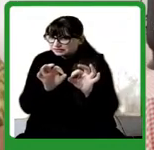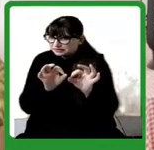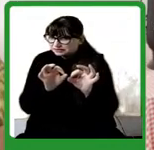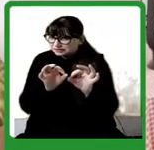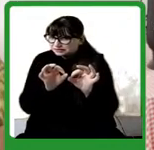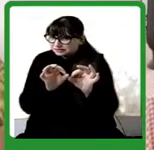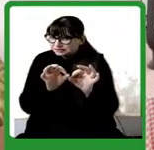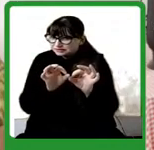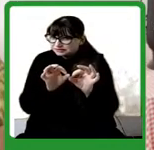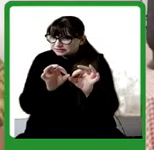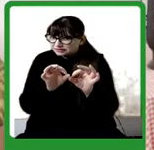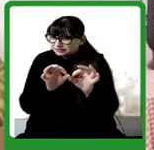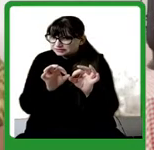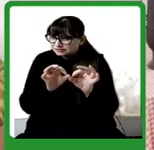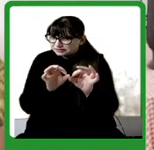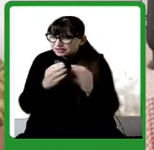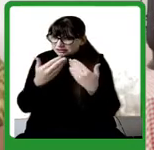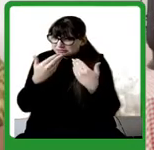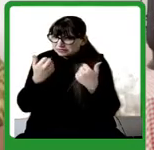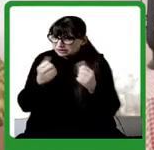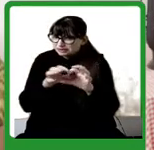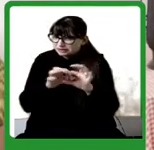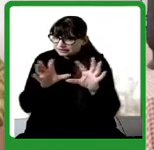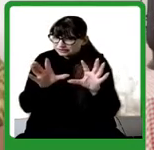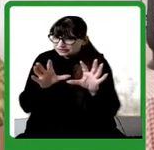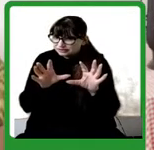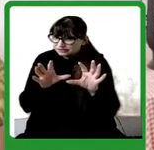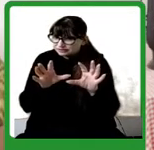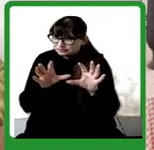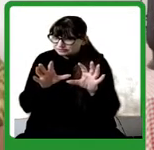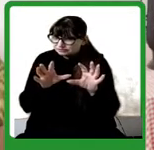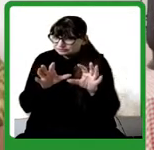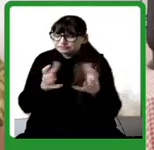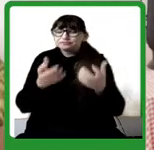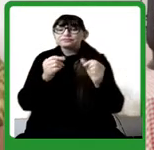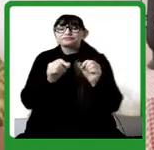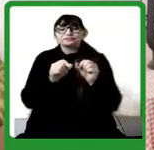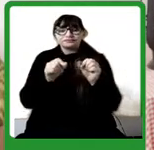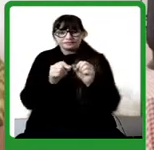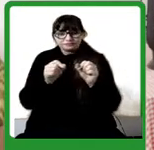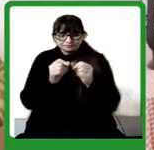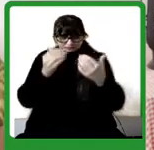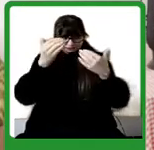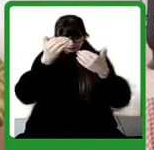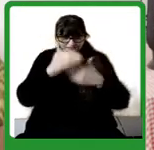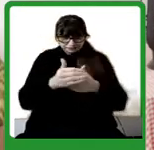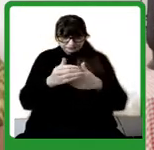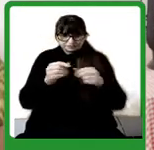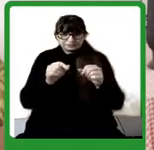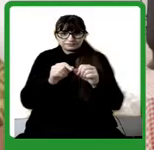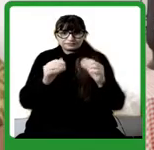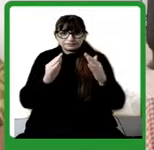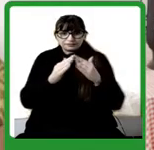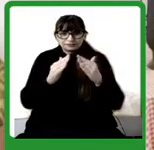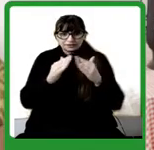Não, né? Melhor deixa, né? Melhor, né? Ó, eu quero fazer um teste com você de casa.